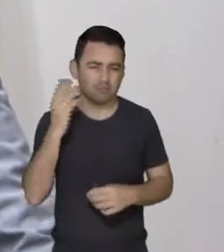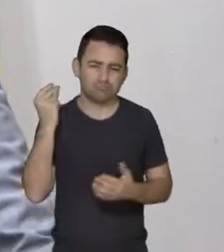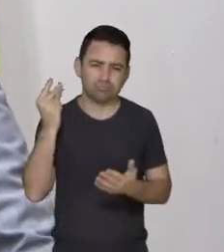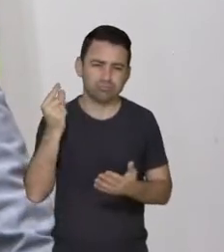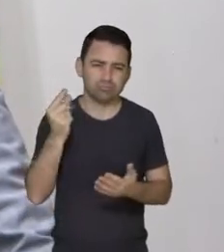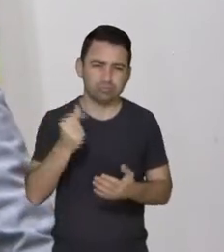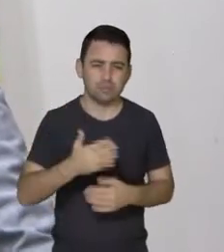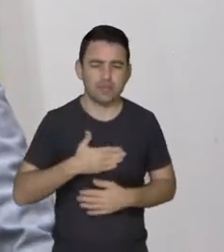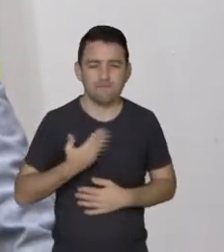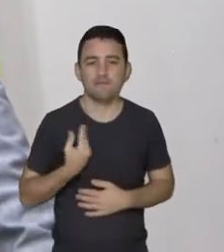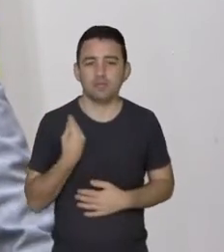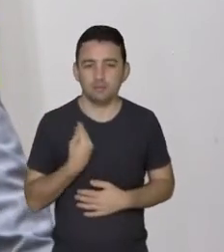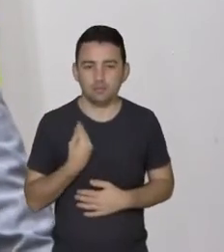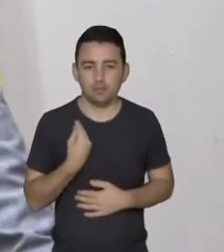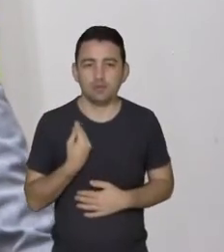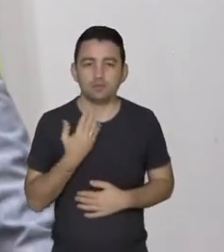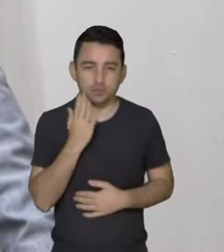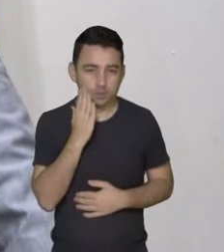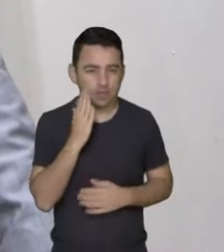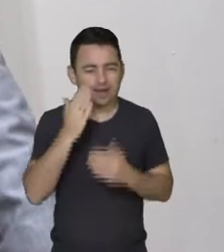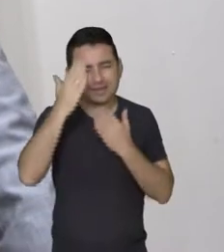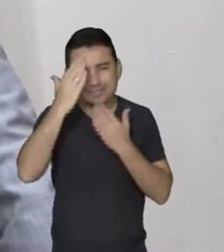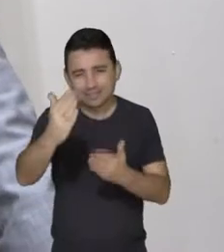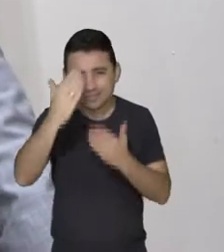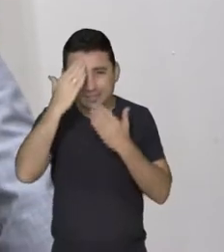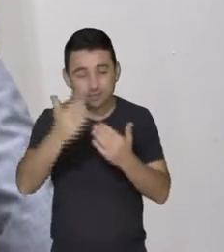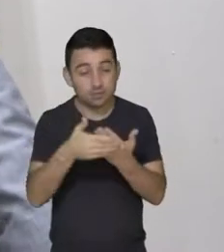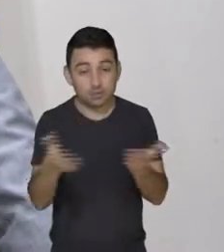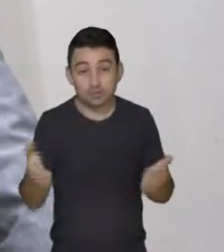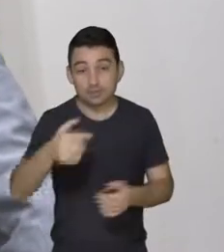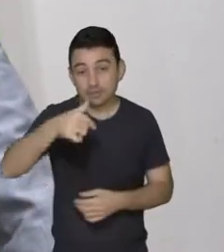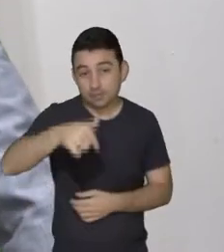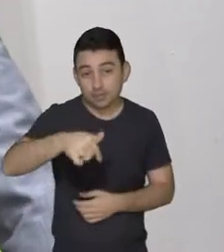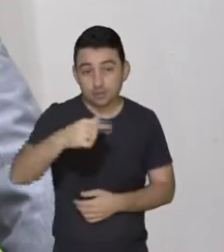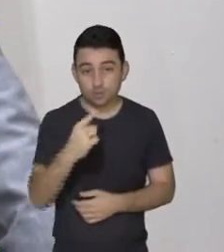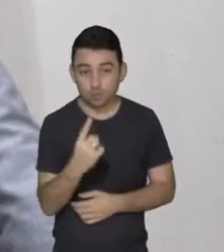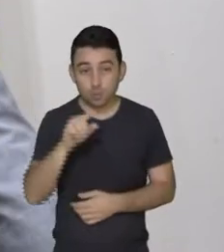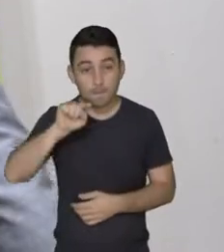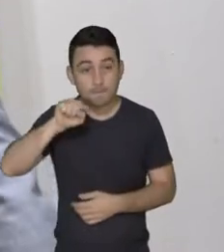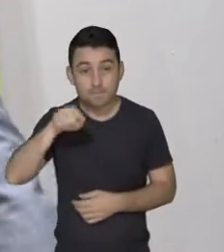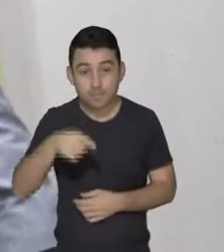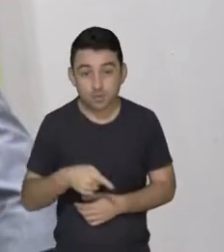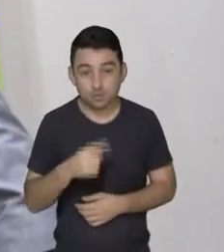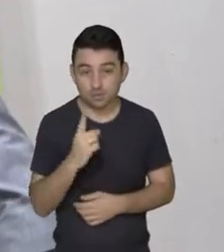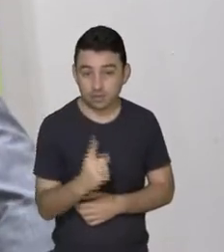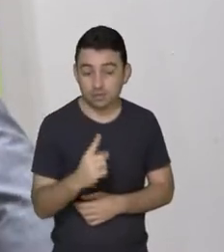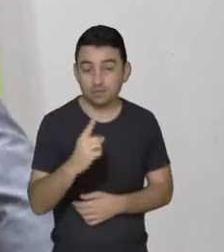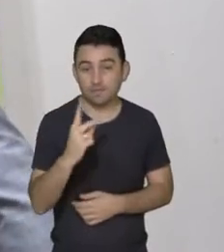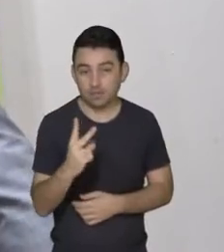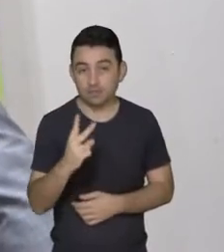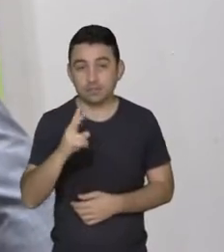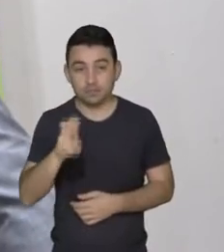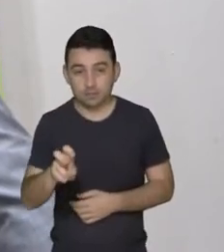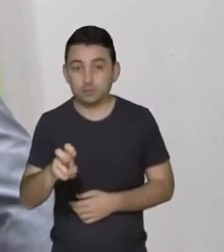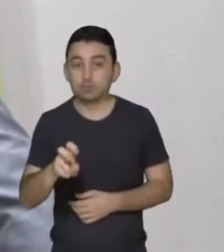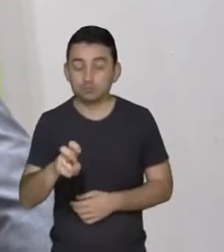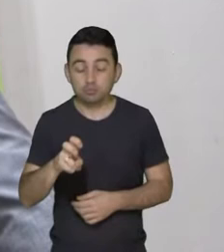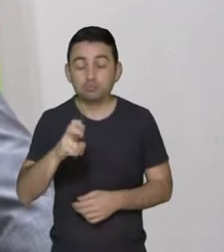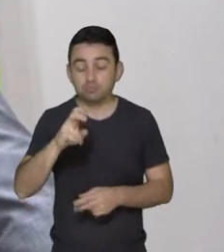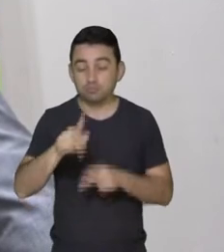um servidor público quero agradecer a cada um dos 71 mil 125 Catarinense